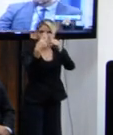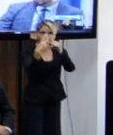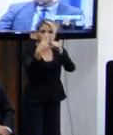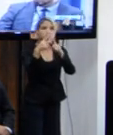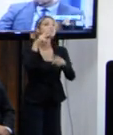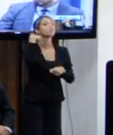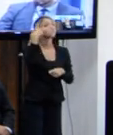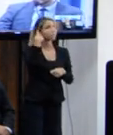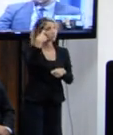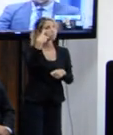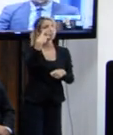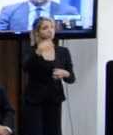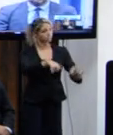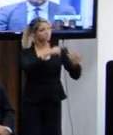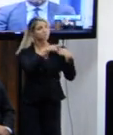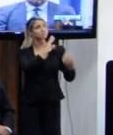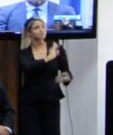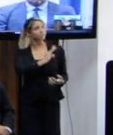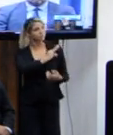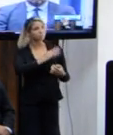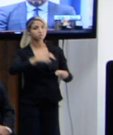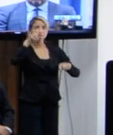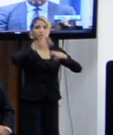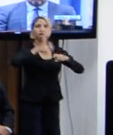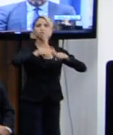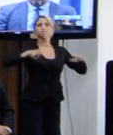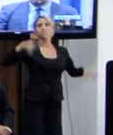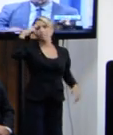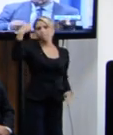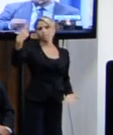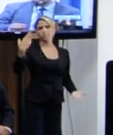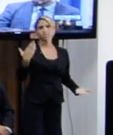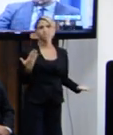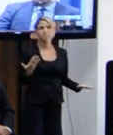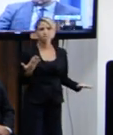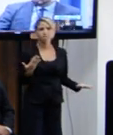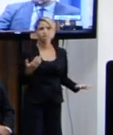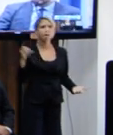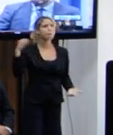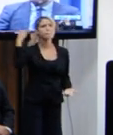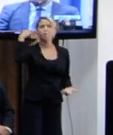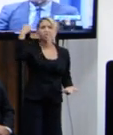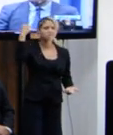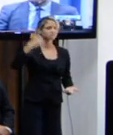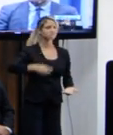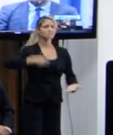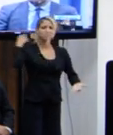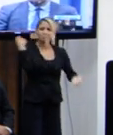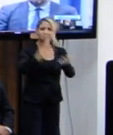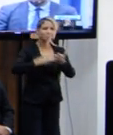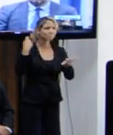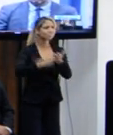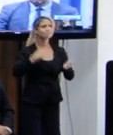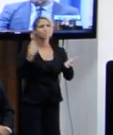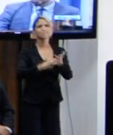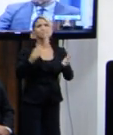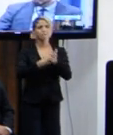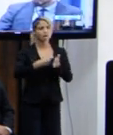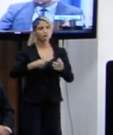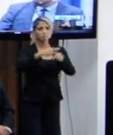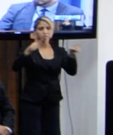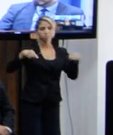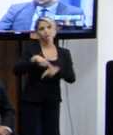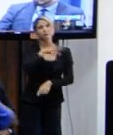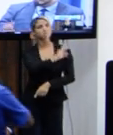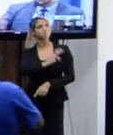do Distrito de Tamoios ocupando a mesa diretora. A importância de defender o Distrito de Tamoios e a